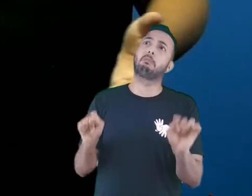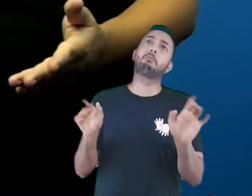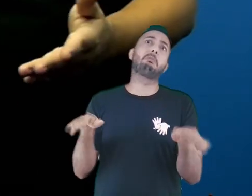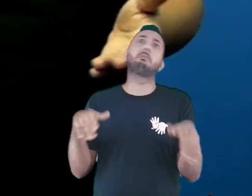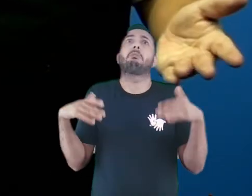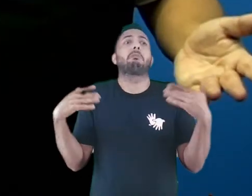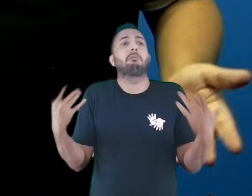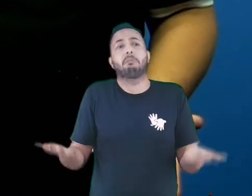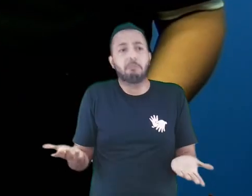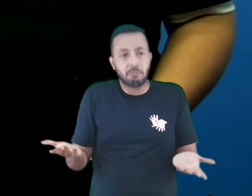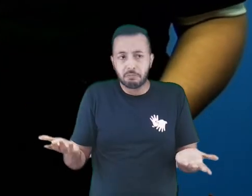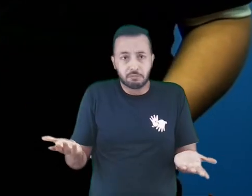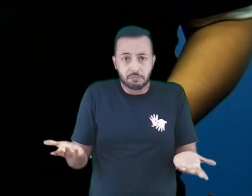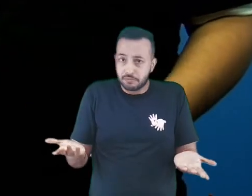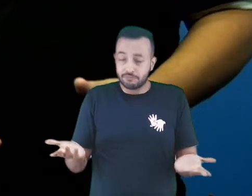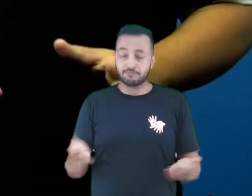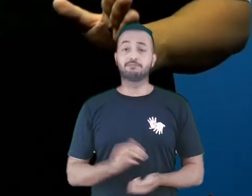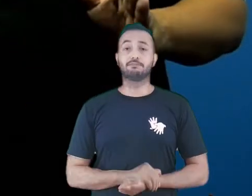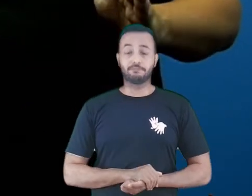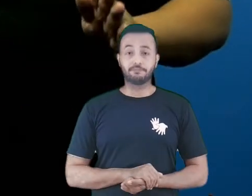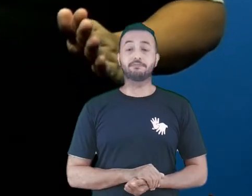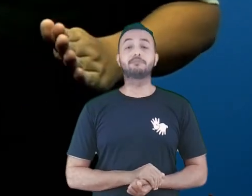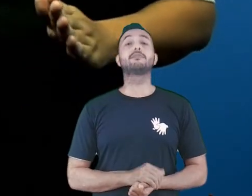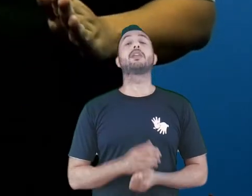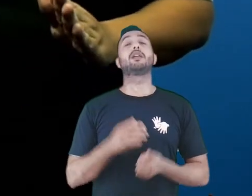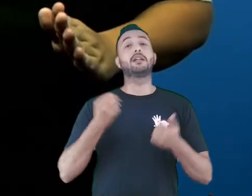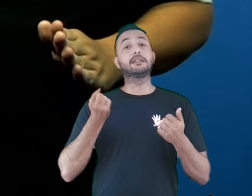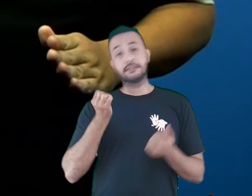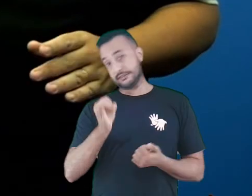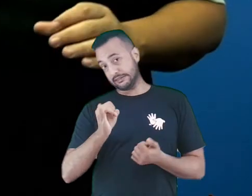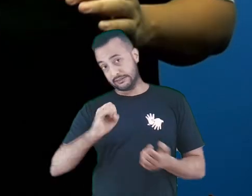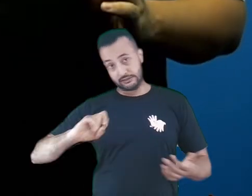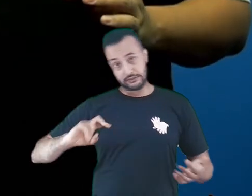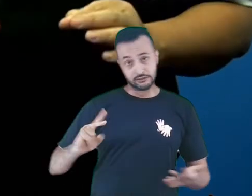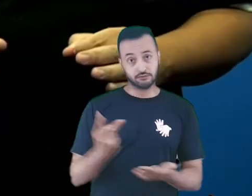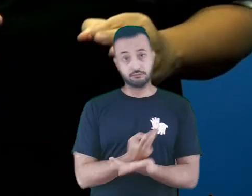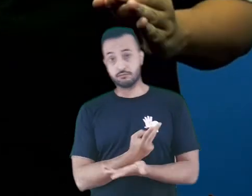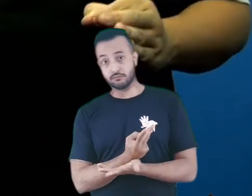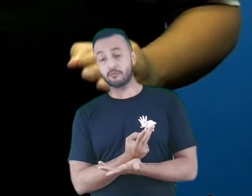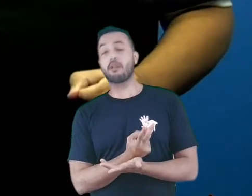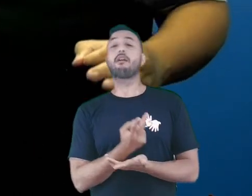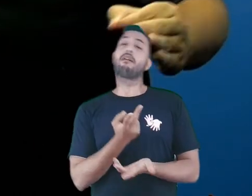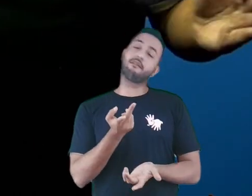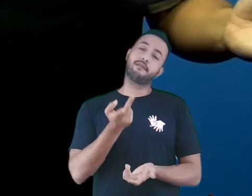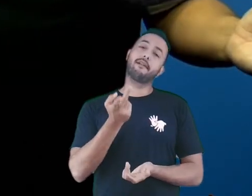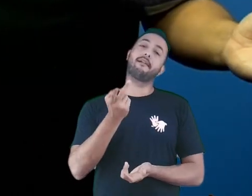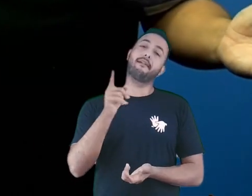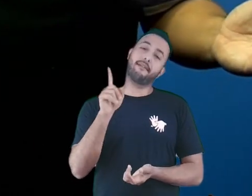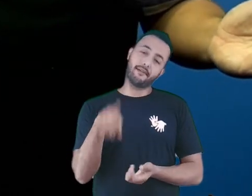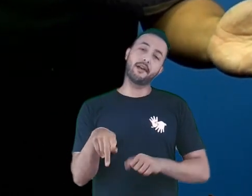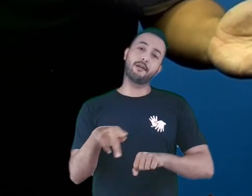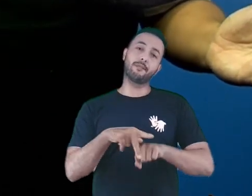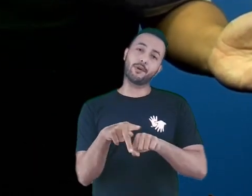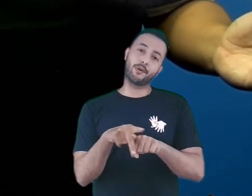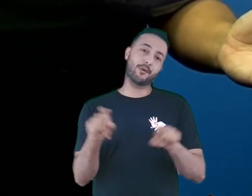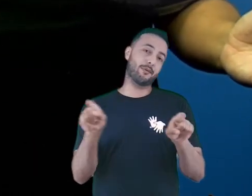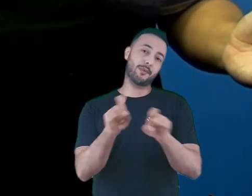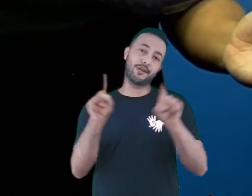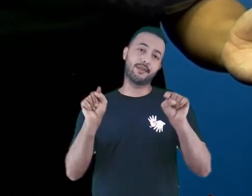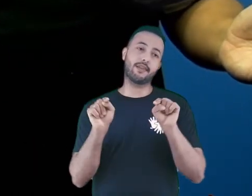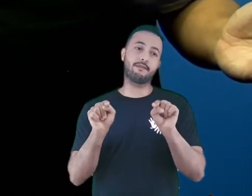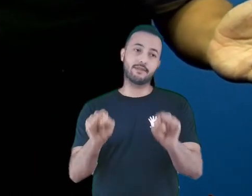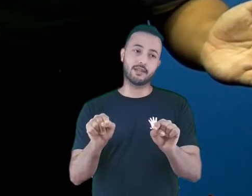indeterminado, não está determinando aqui na frase. E se isso acontecer, chamamos de pronomes indefinidos, tá bom,